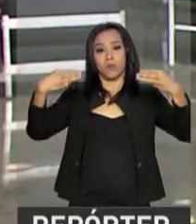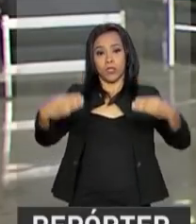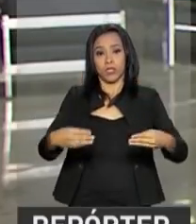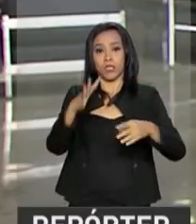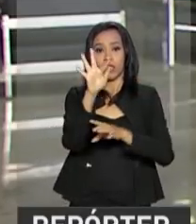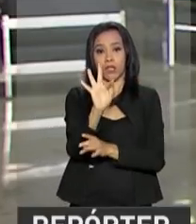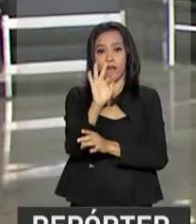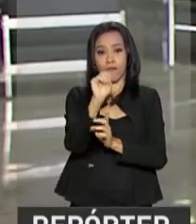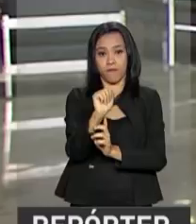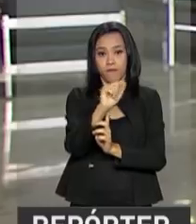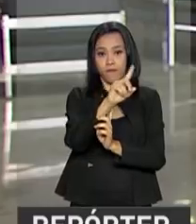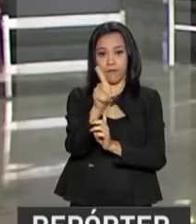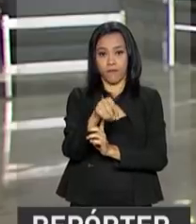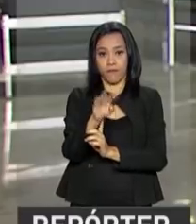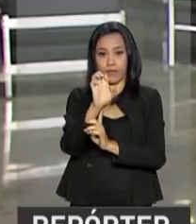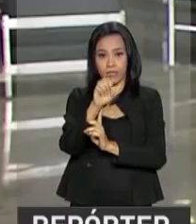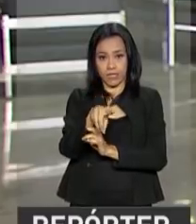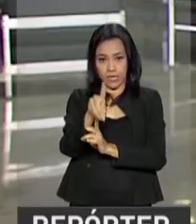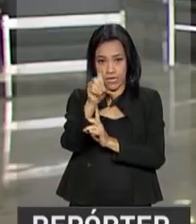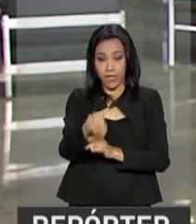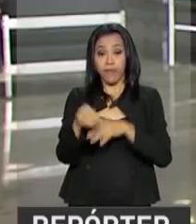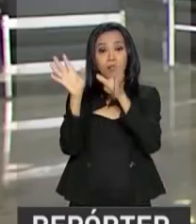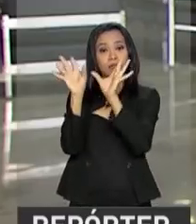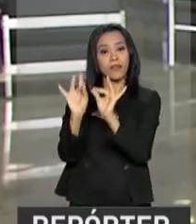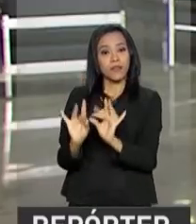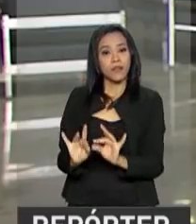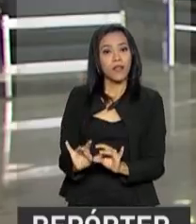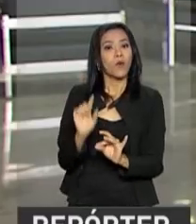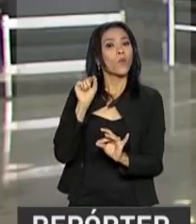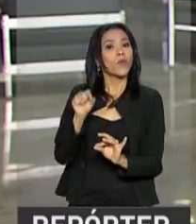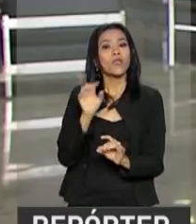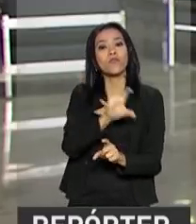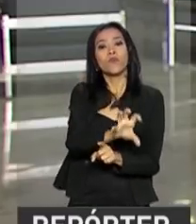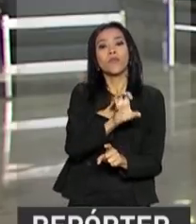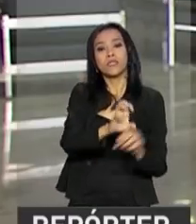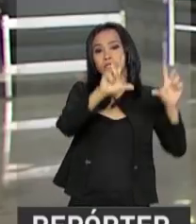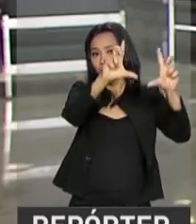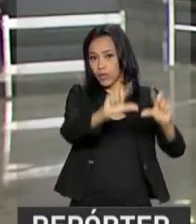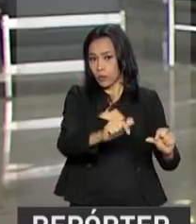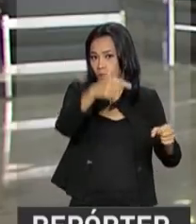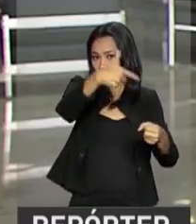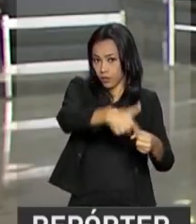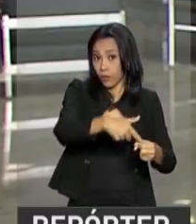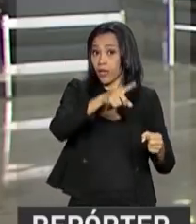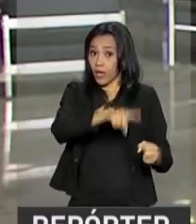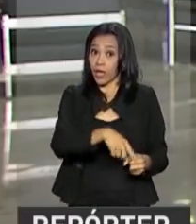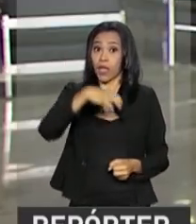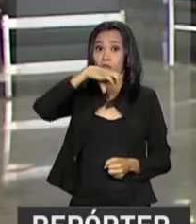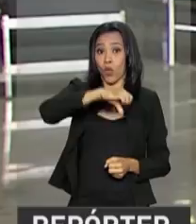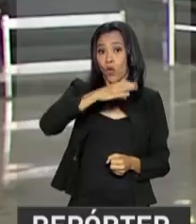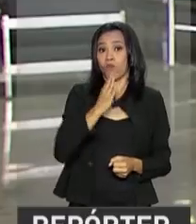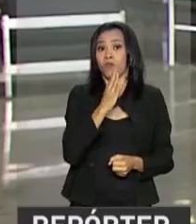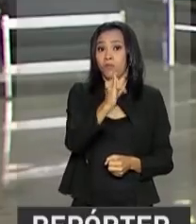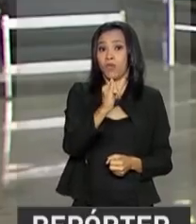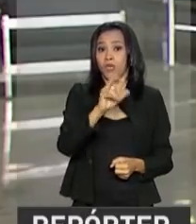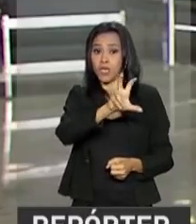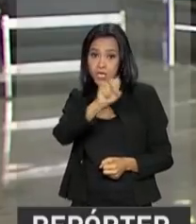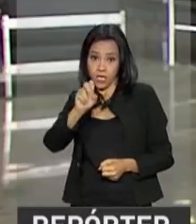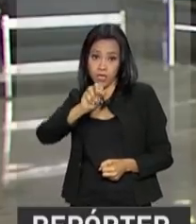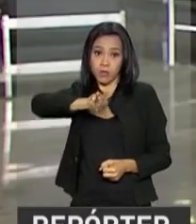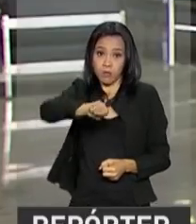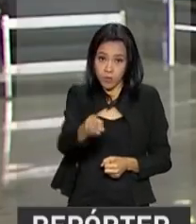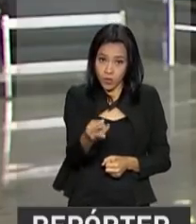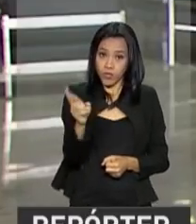detalhar o impacto na redução do preço do diesel estimado em 9 bilhões e meio de reais e à